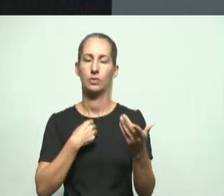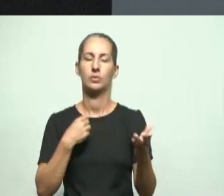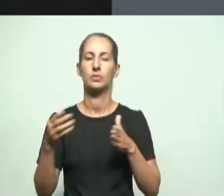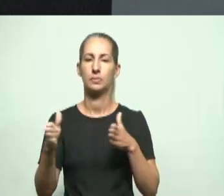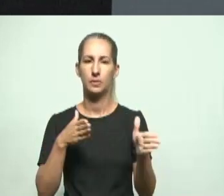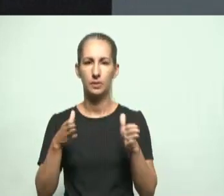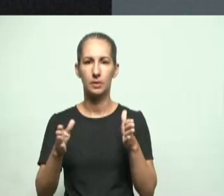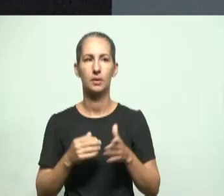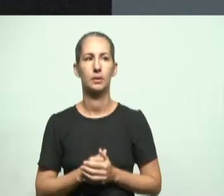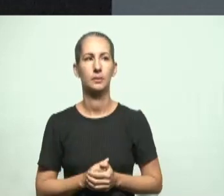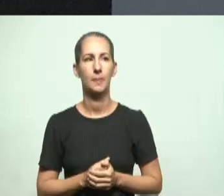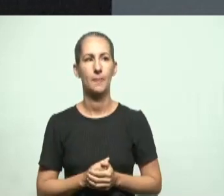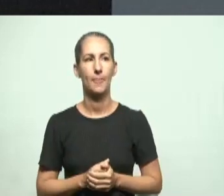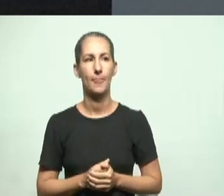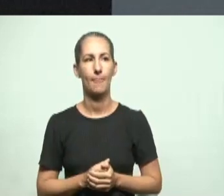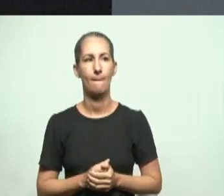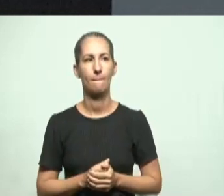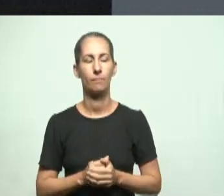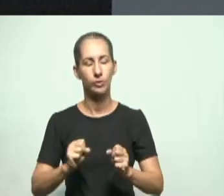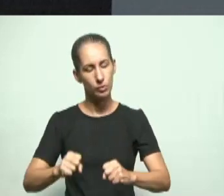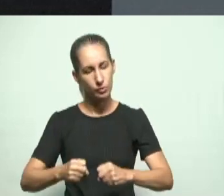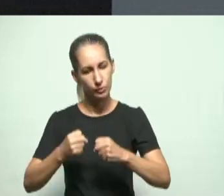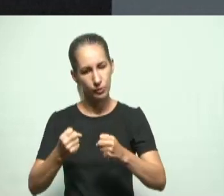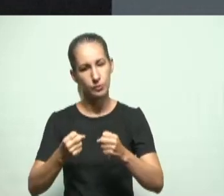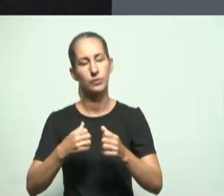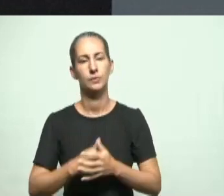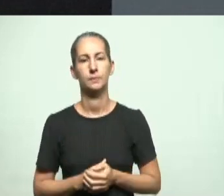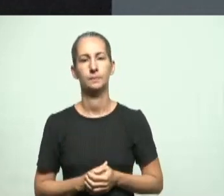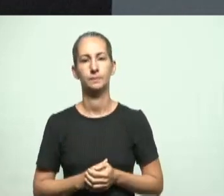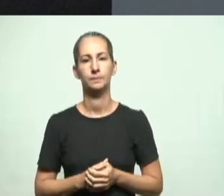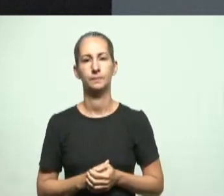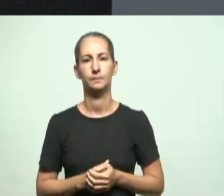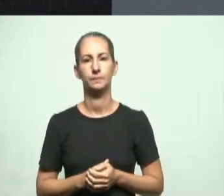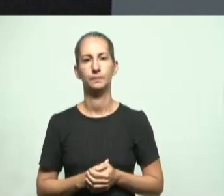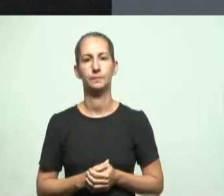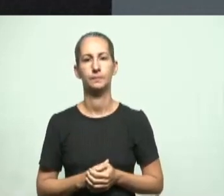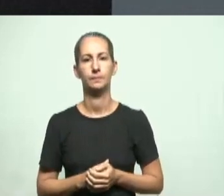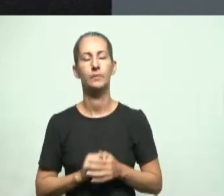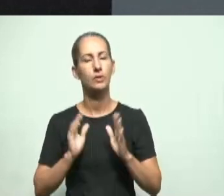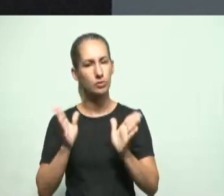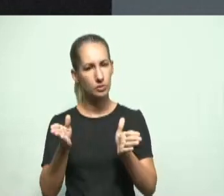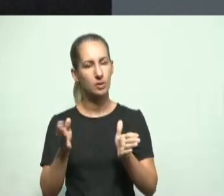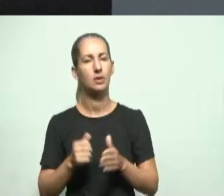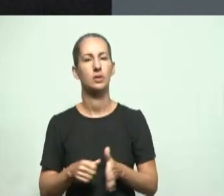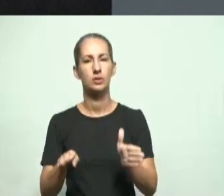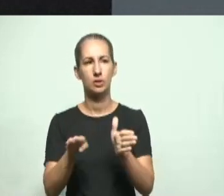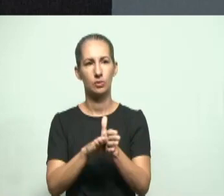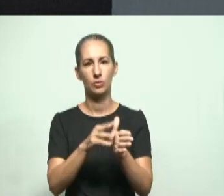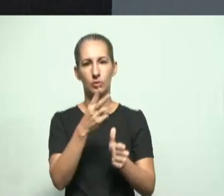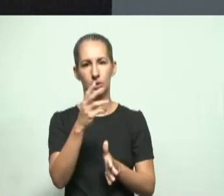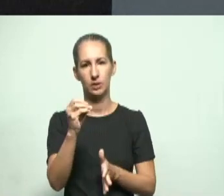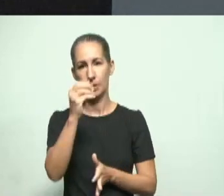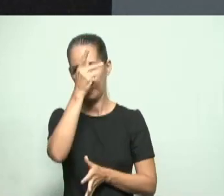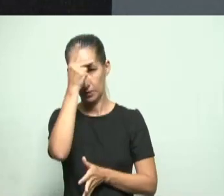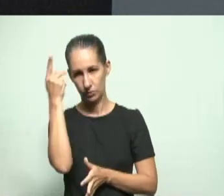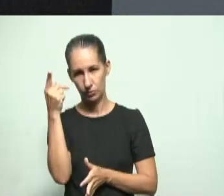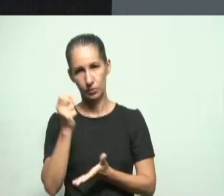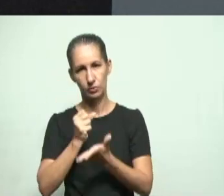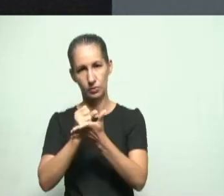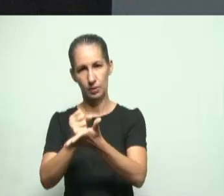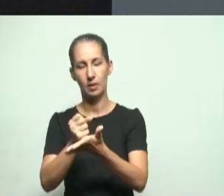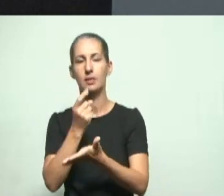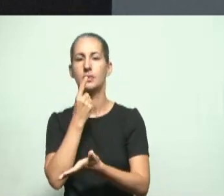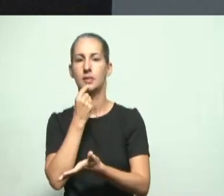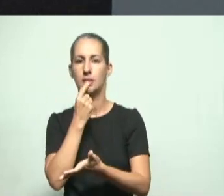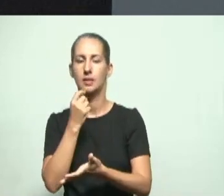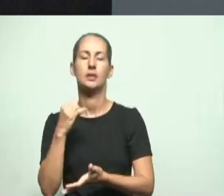através da nossa luta, nosso pedido, já chegou lá 30 pessoas para doar sangue. Então,